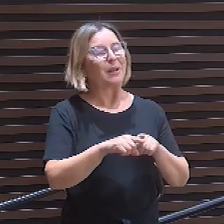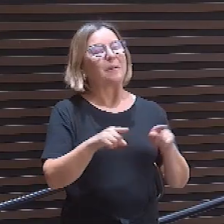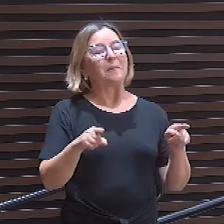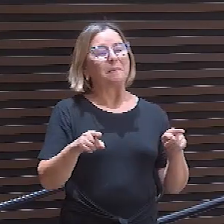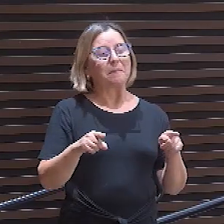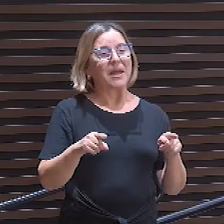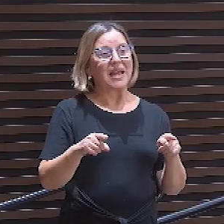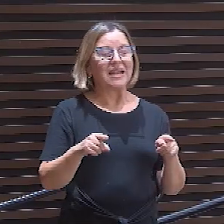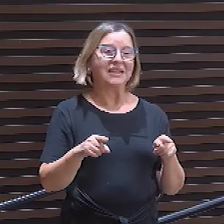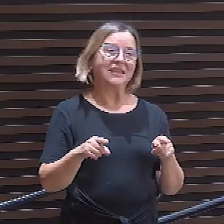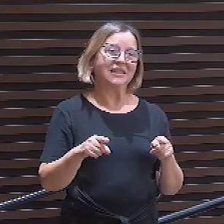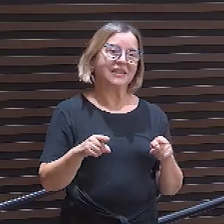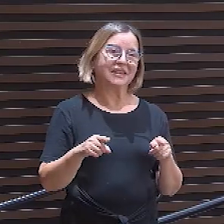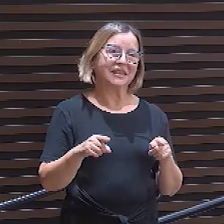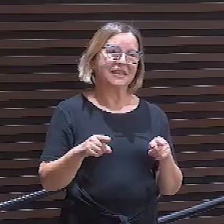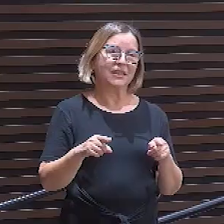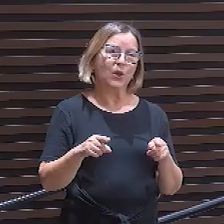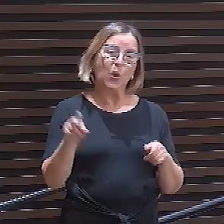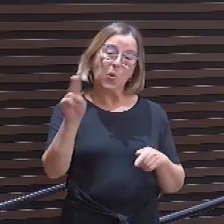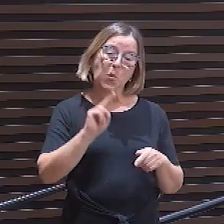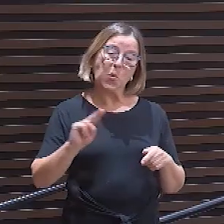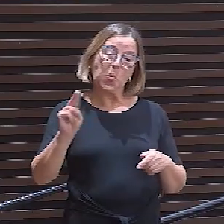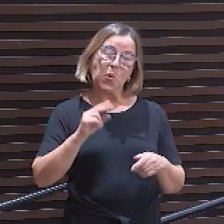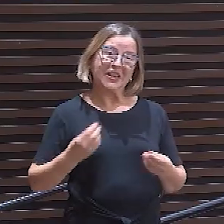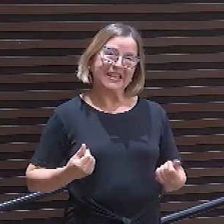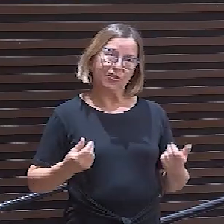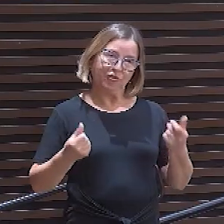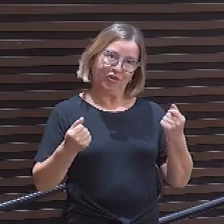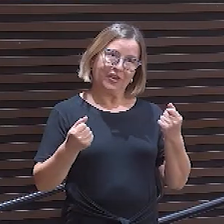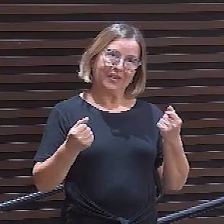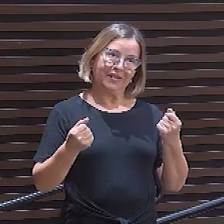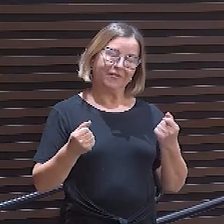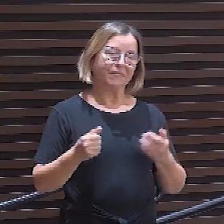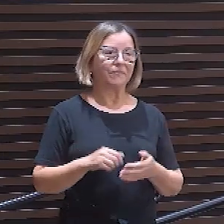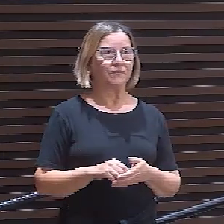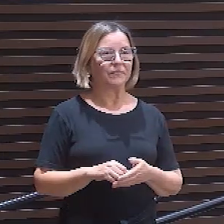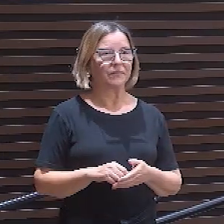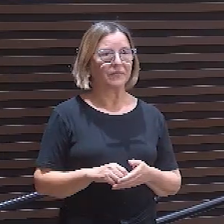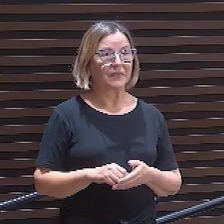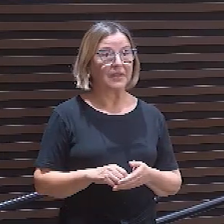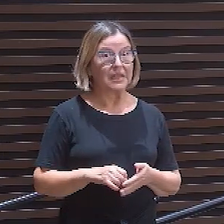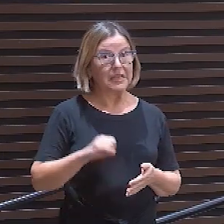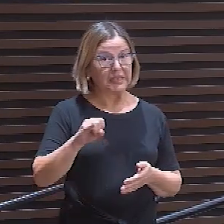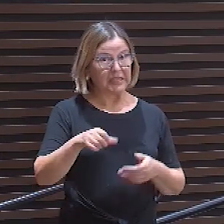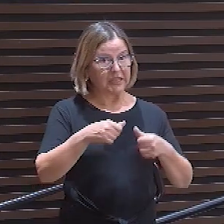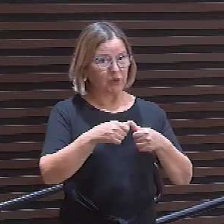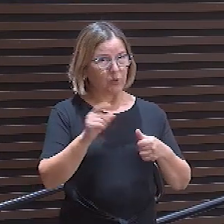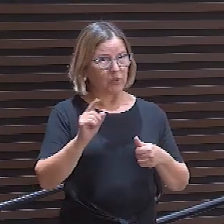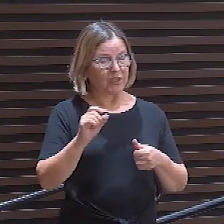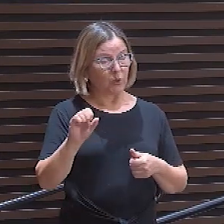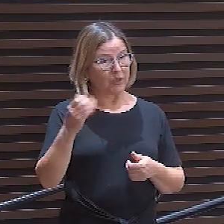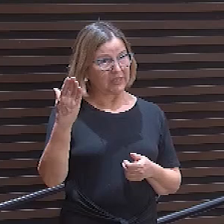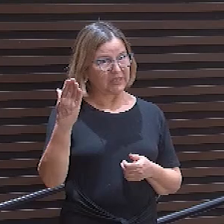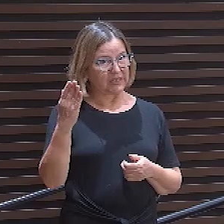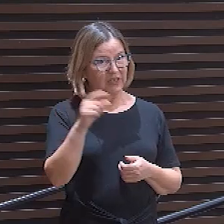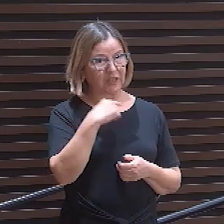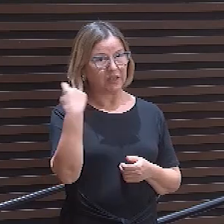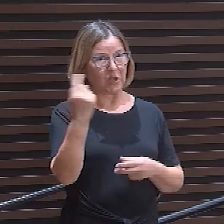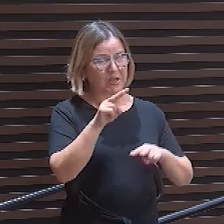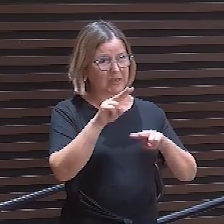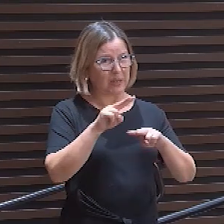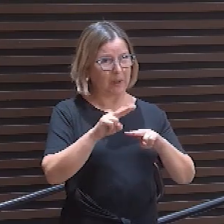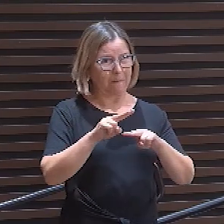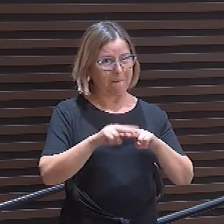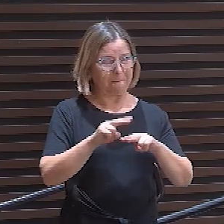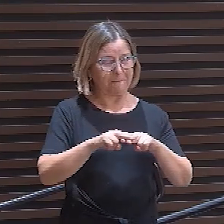Enquanto isso não acontecer, nós vamos ficar presos a estes tratamentos da riqueza